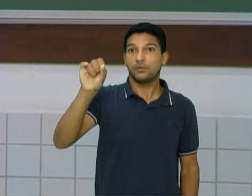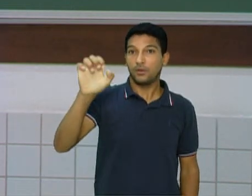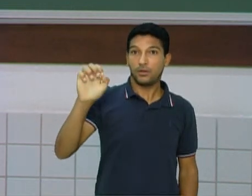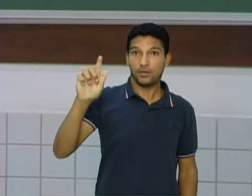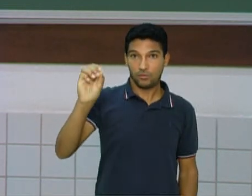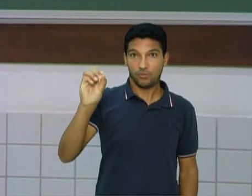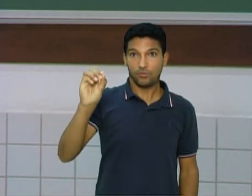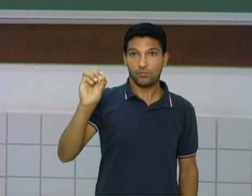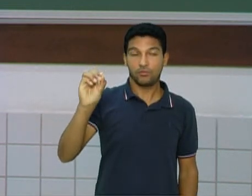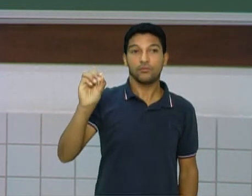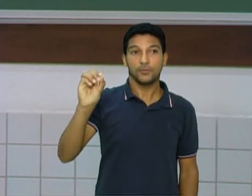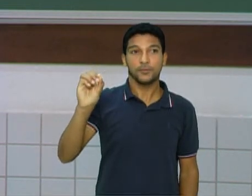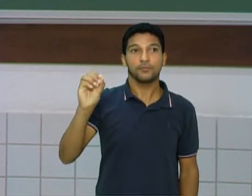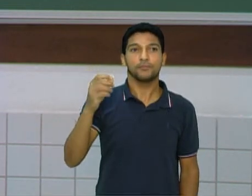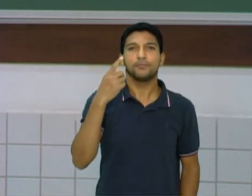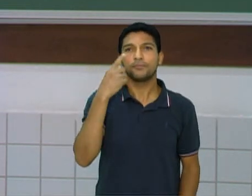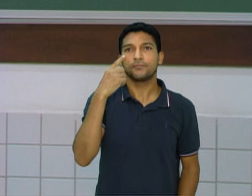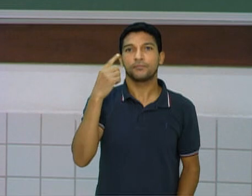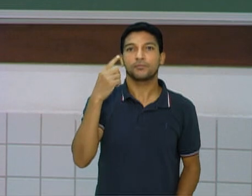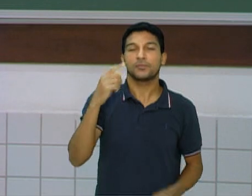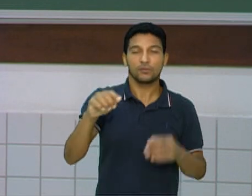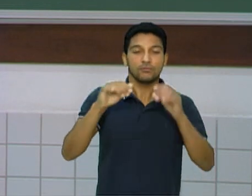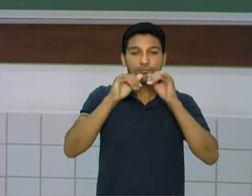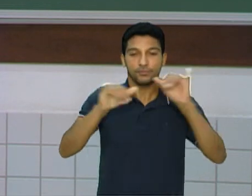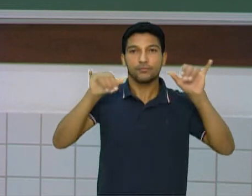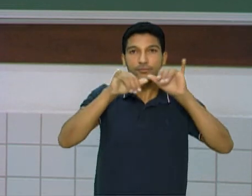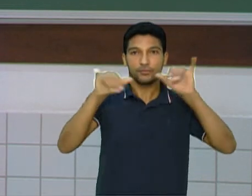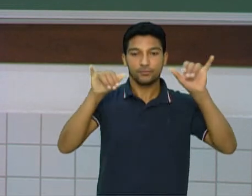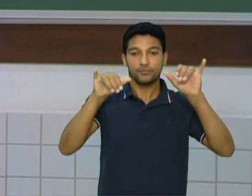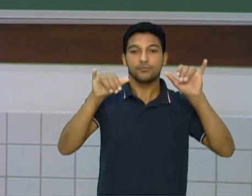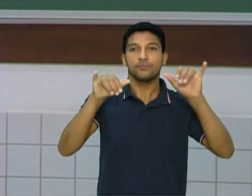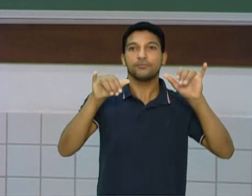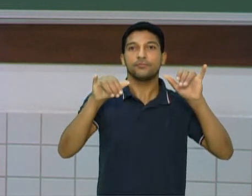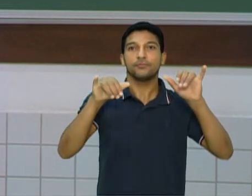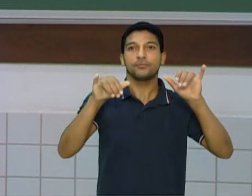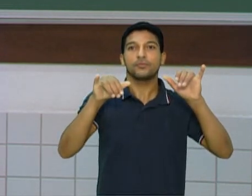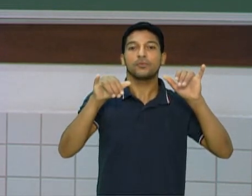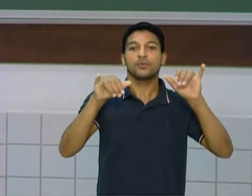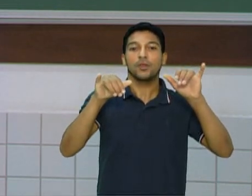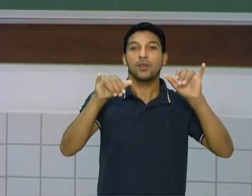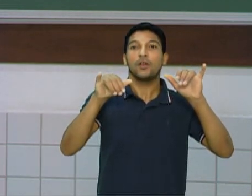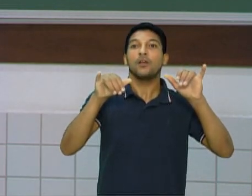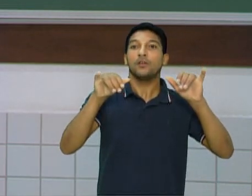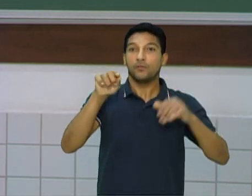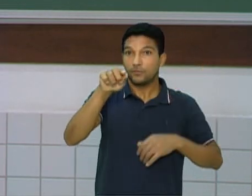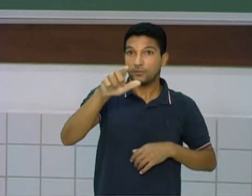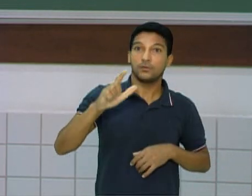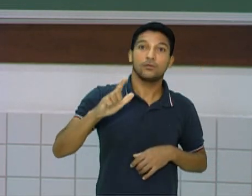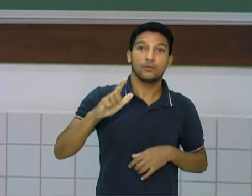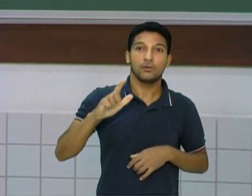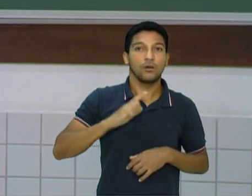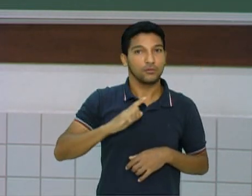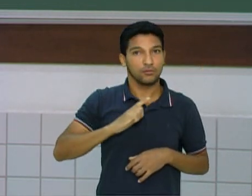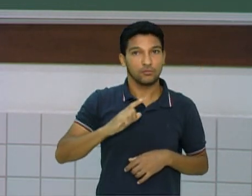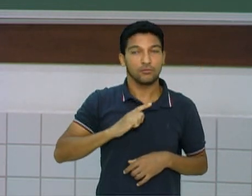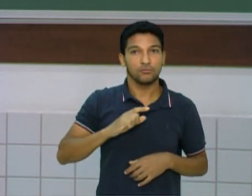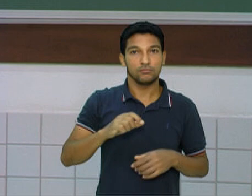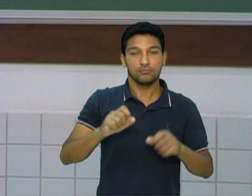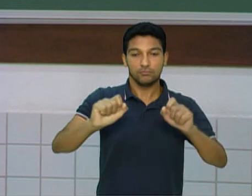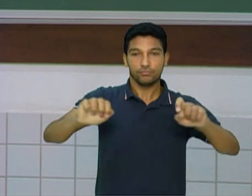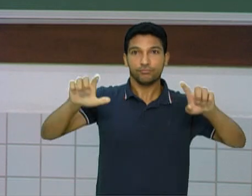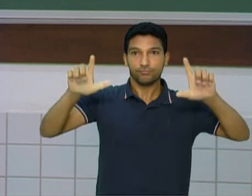antes de iniciarmos a nossa aula, nós temos os recadinhos de sempre, né? Você que tem acesso ao Classroom, faça as